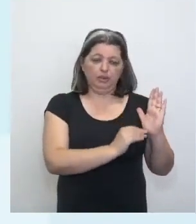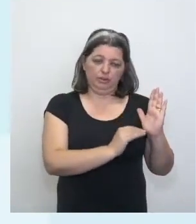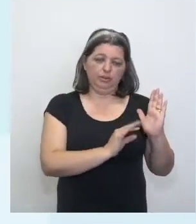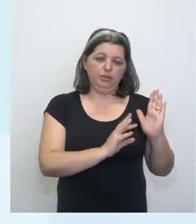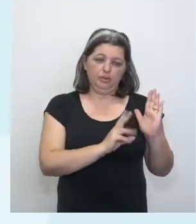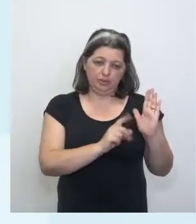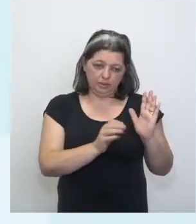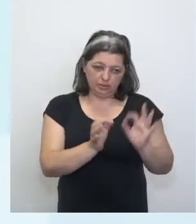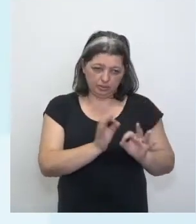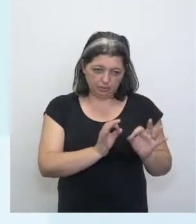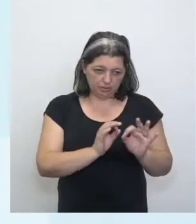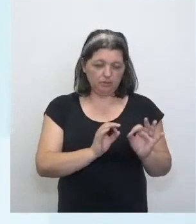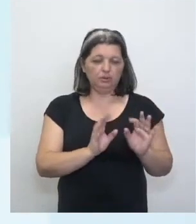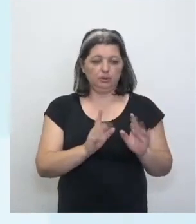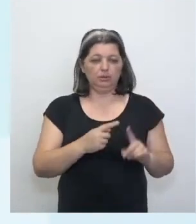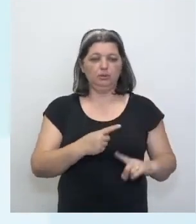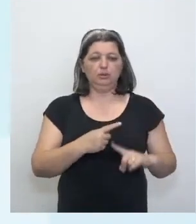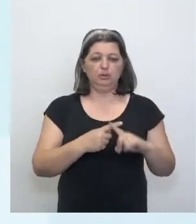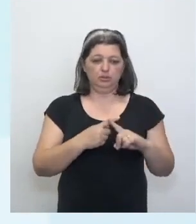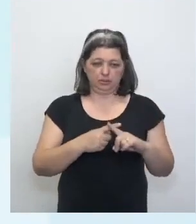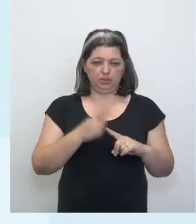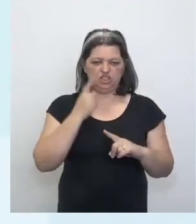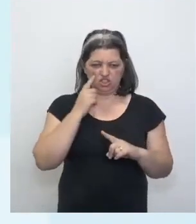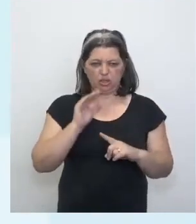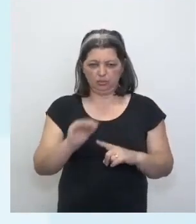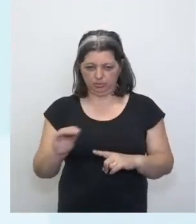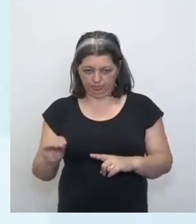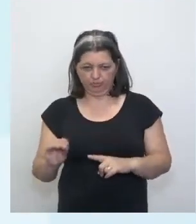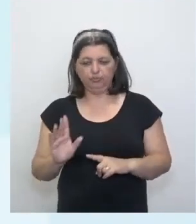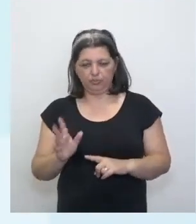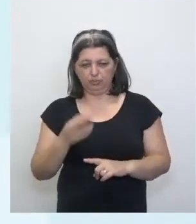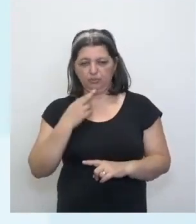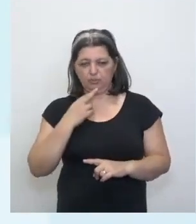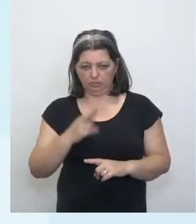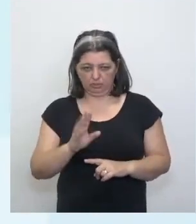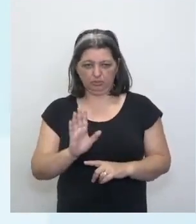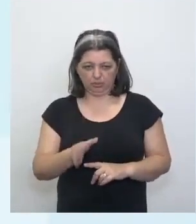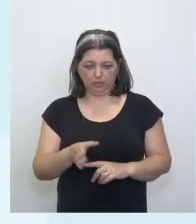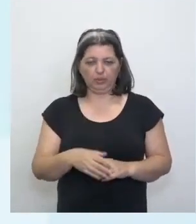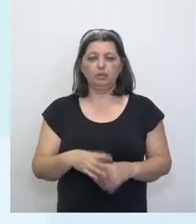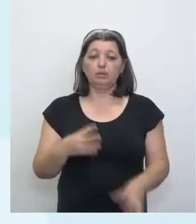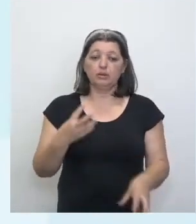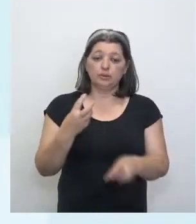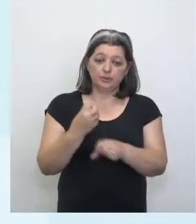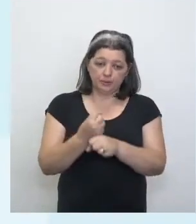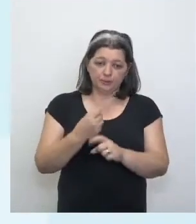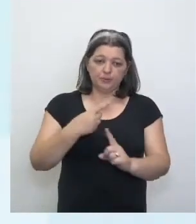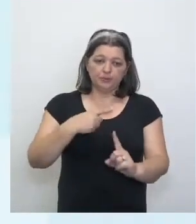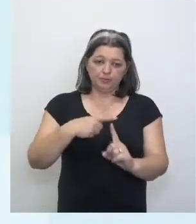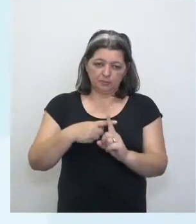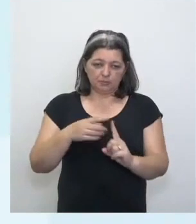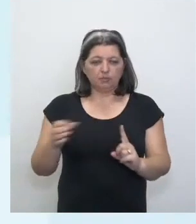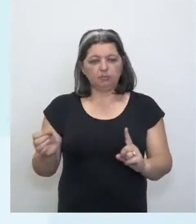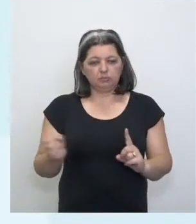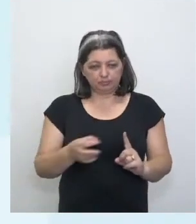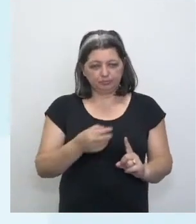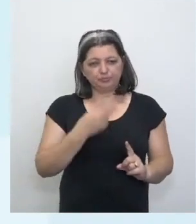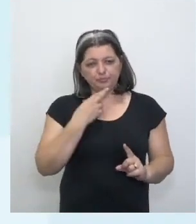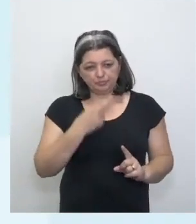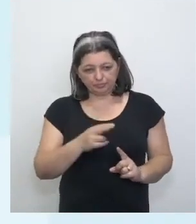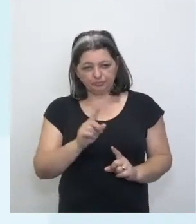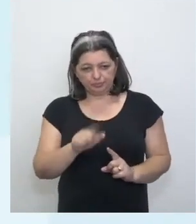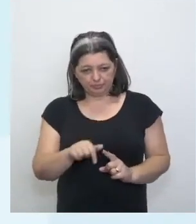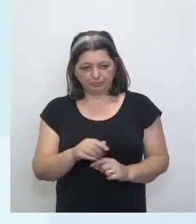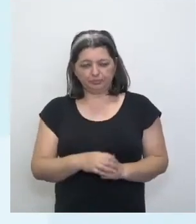peguei ele e multipliquei pelo k, ó, tá anotado aqui. Deu o resultado, somei. Peguei o novo resultado, multipliquei pelo